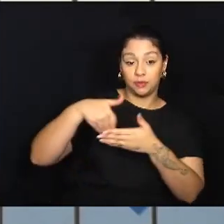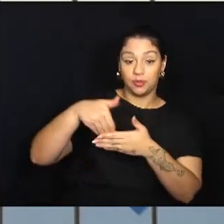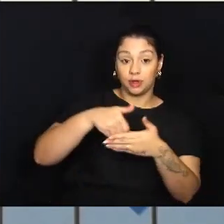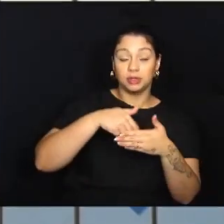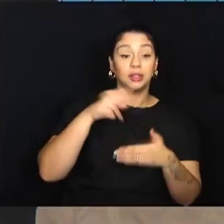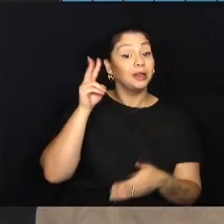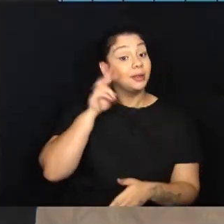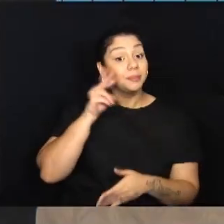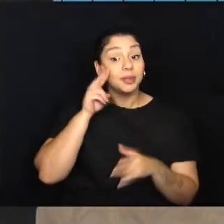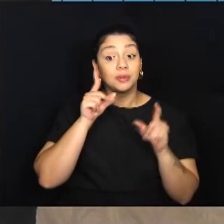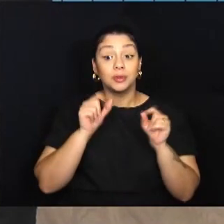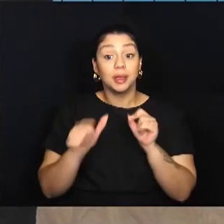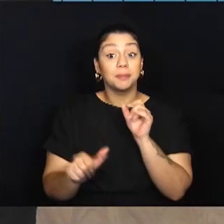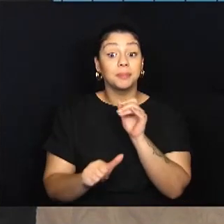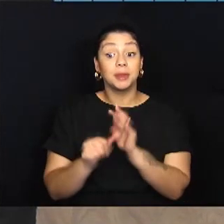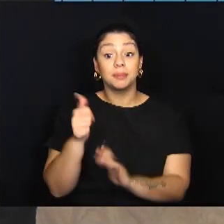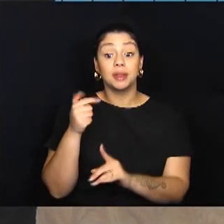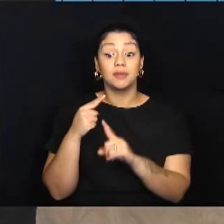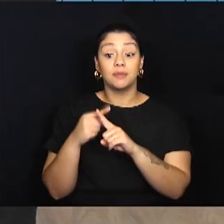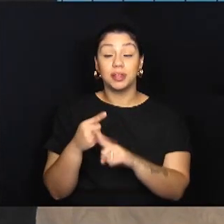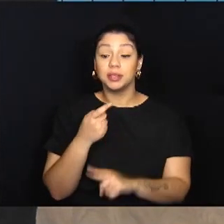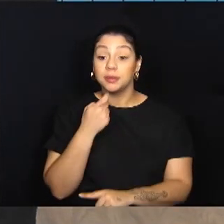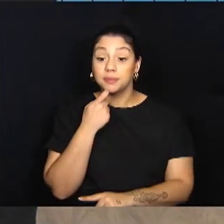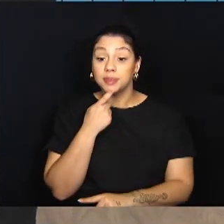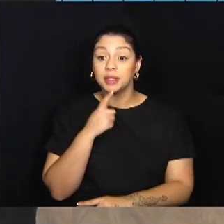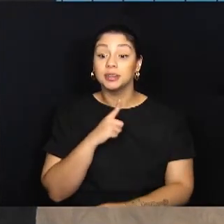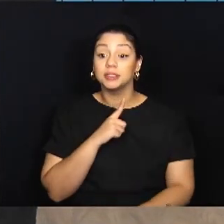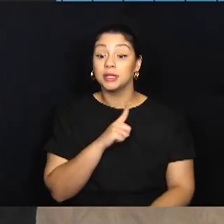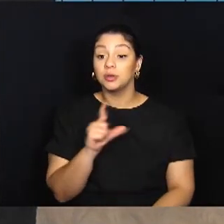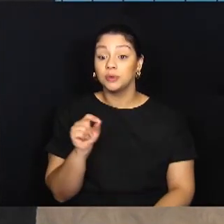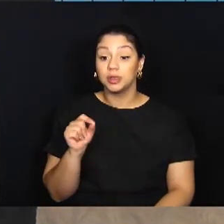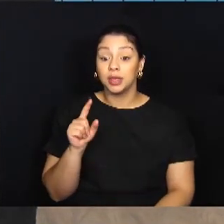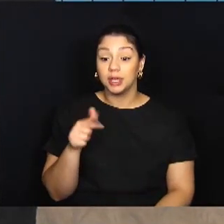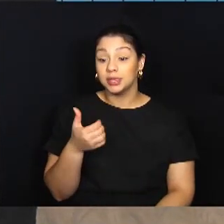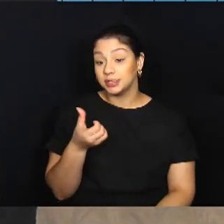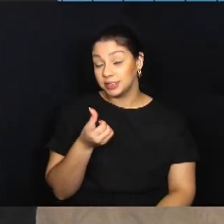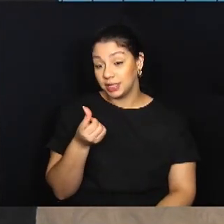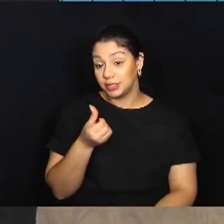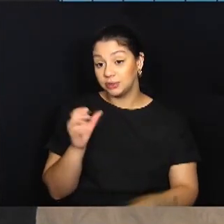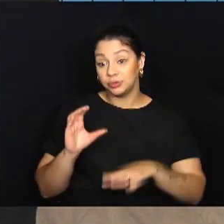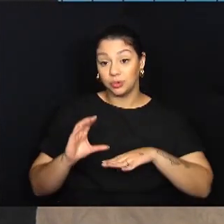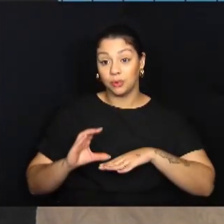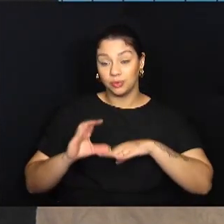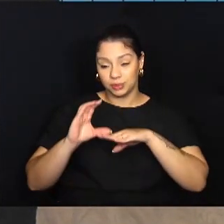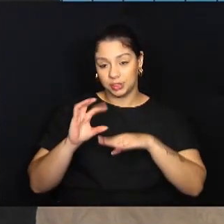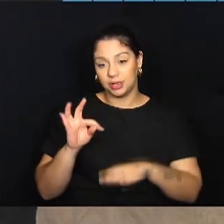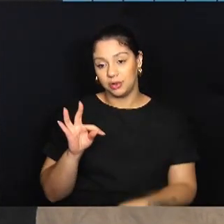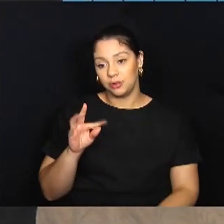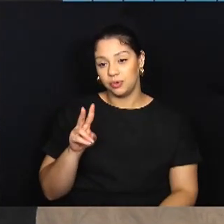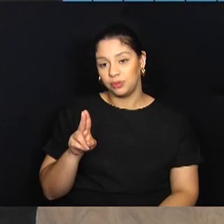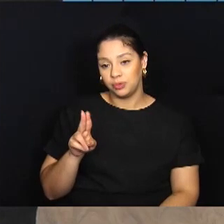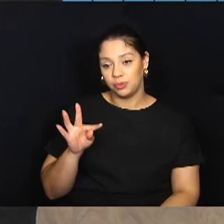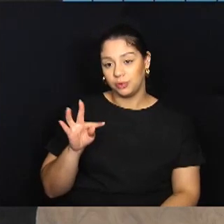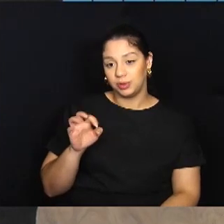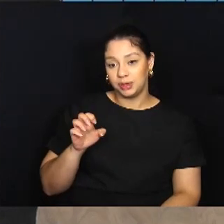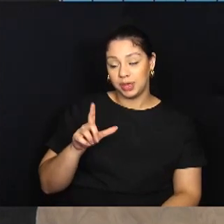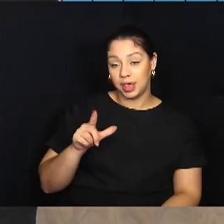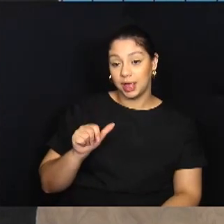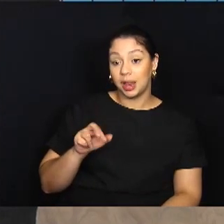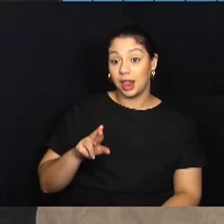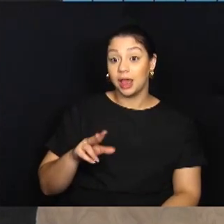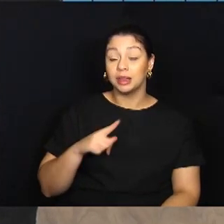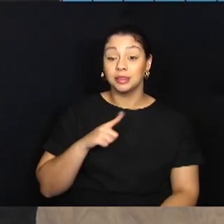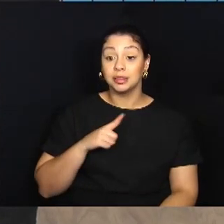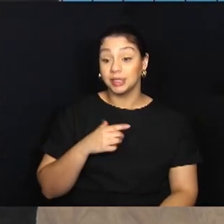esta é a primeira vez, Gabriel, que Campinas vai ter agora o 6º Conselho Tutelar, ou seja, nós teremos aí